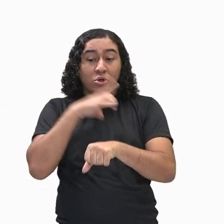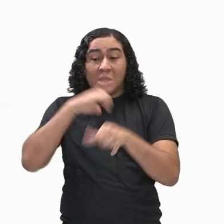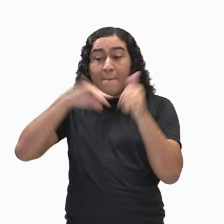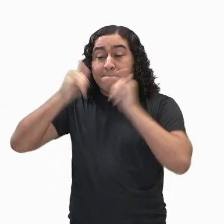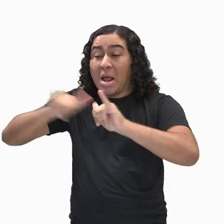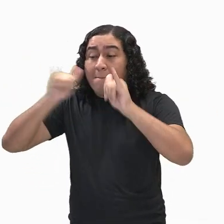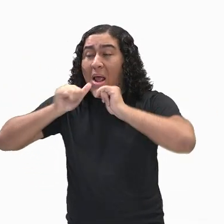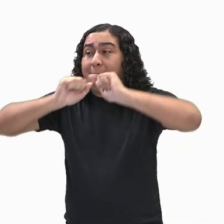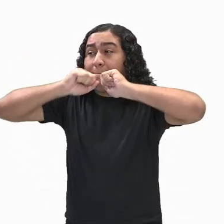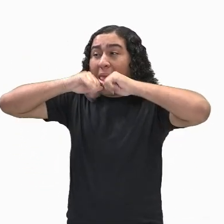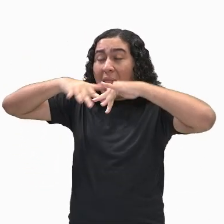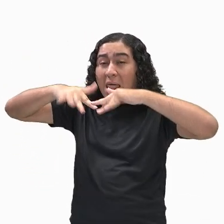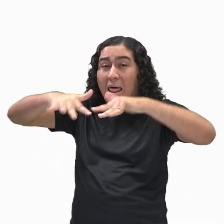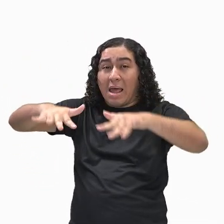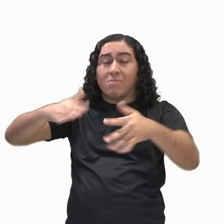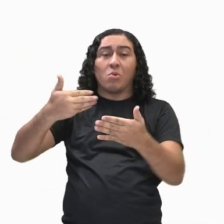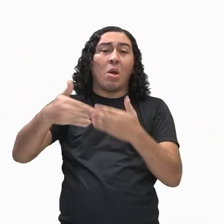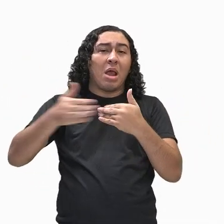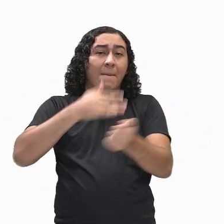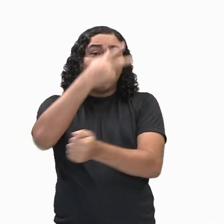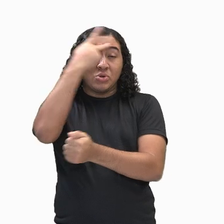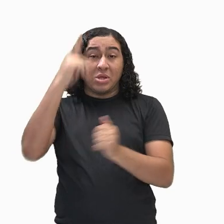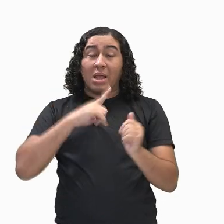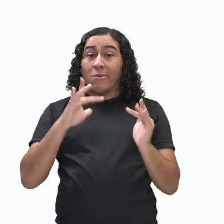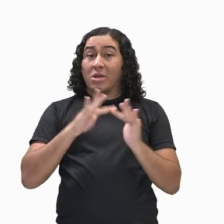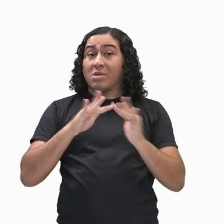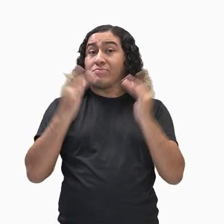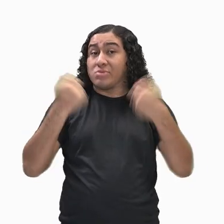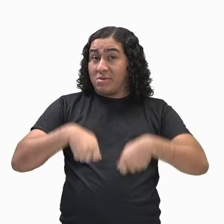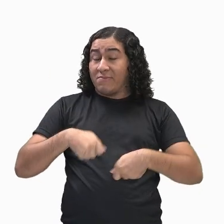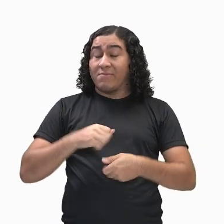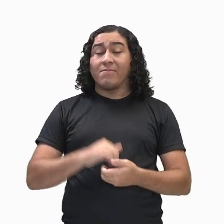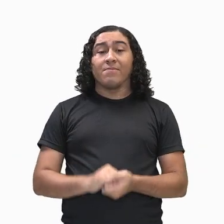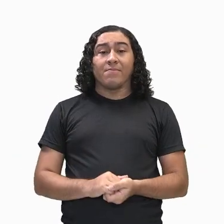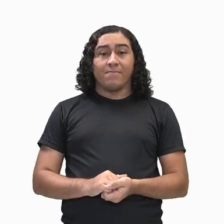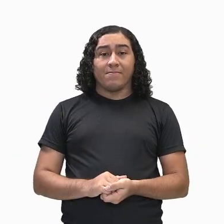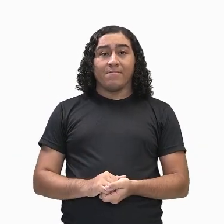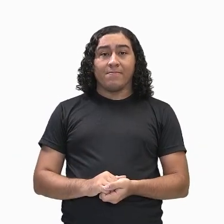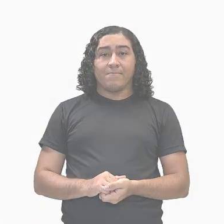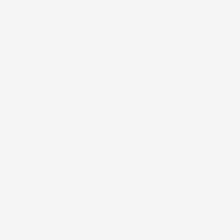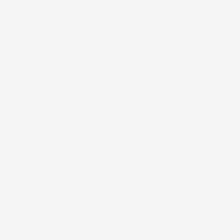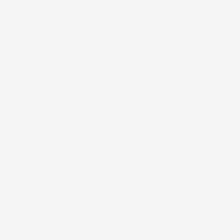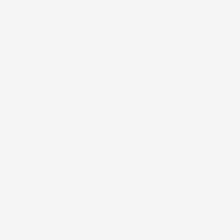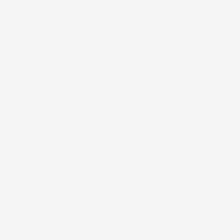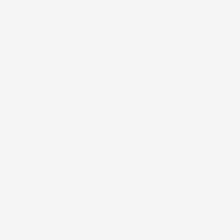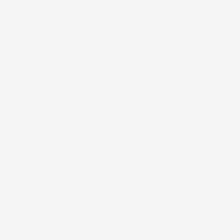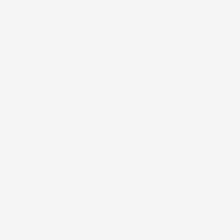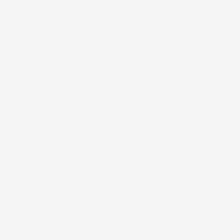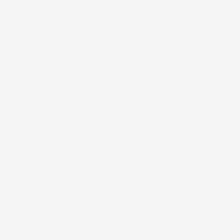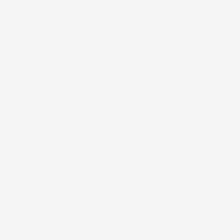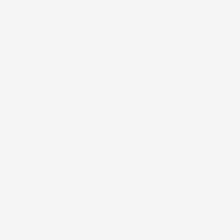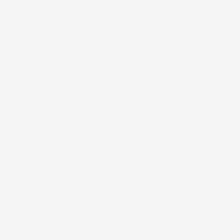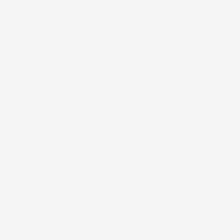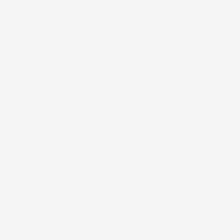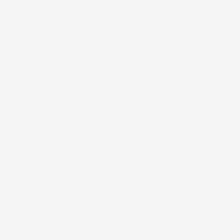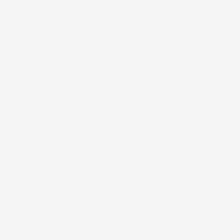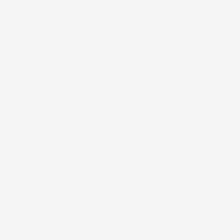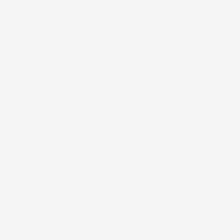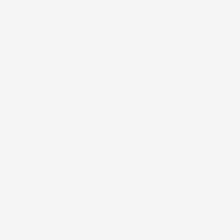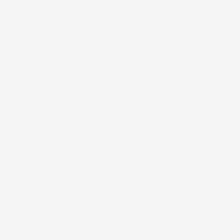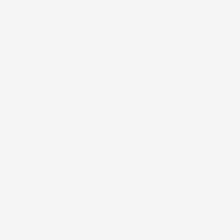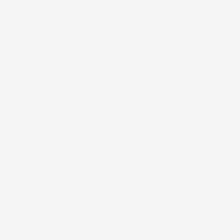se espalha. Qualquer pessoa conectada à internet, ela pode se manifestar. Ela alcança todo mundo. Então, essas